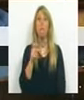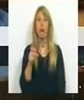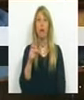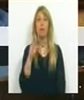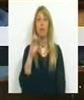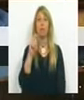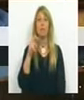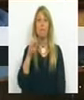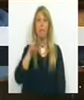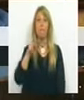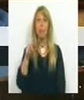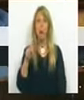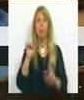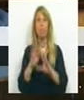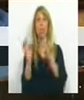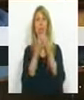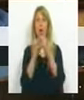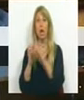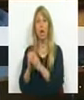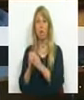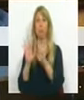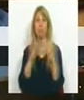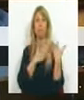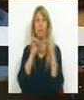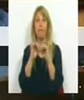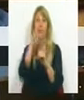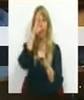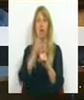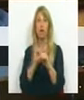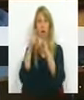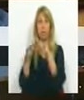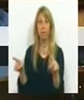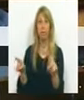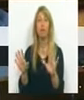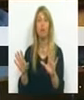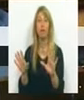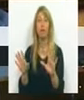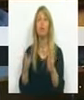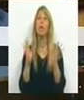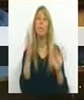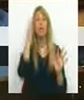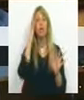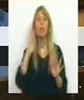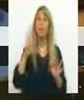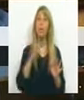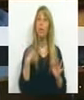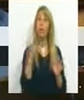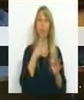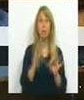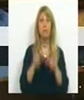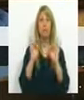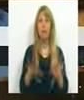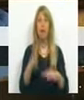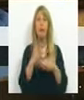CEPNA são organismos com alçada de ministérios diferentes, consideramos que num país como o nosso, parco de